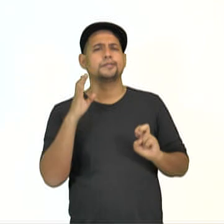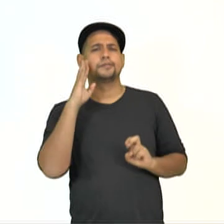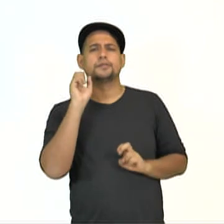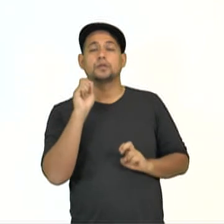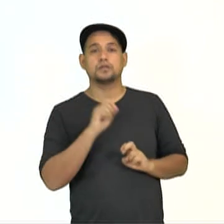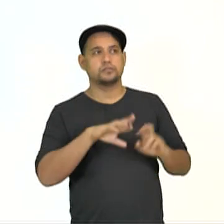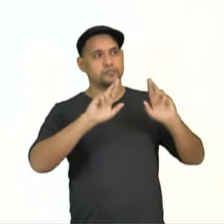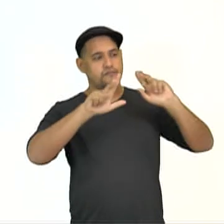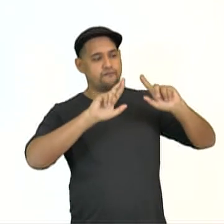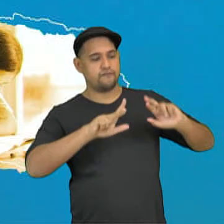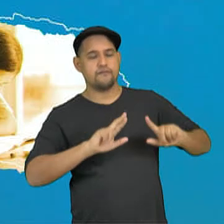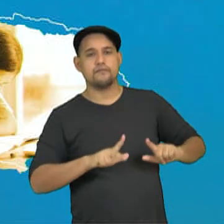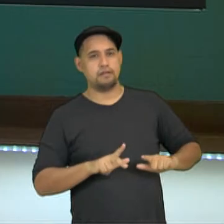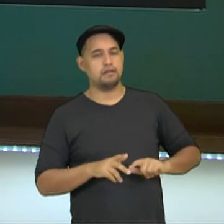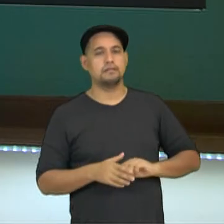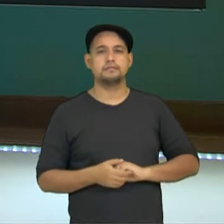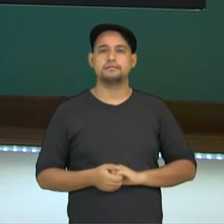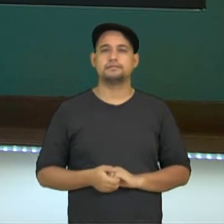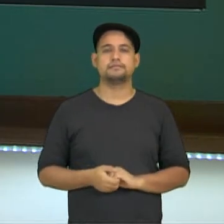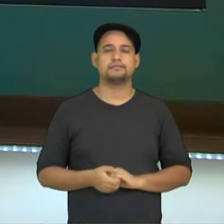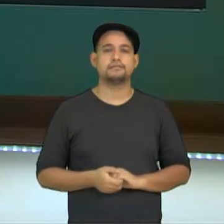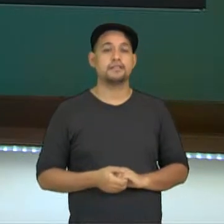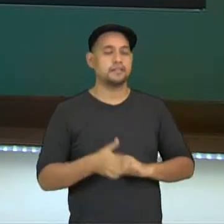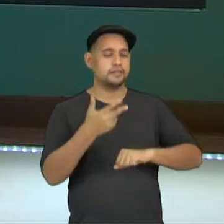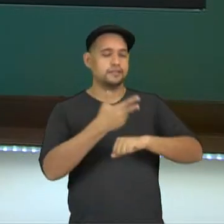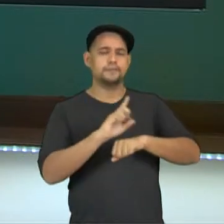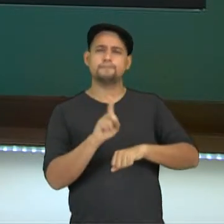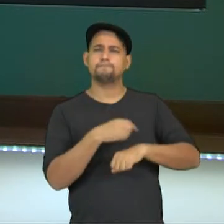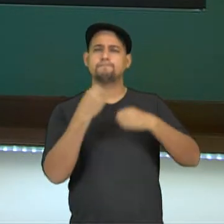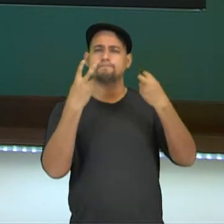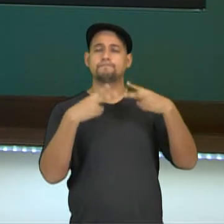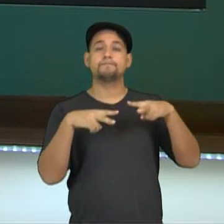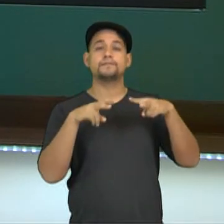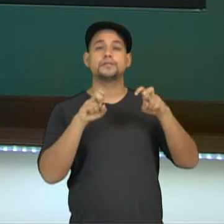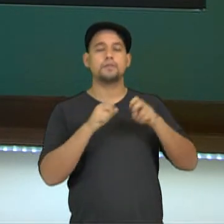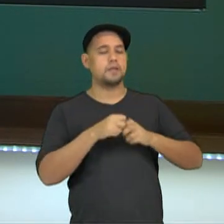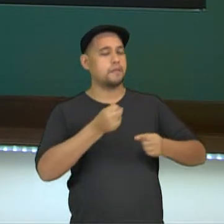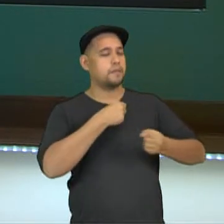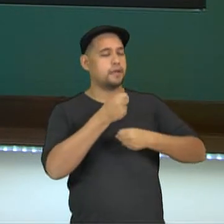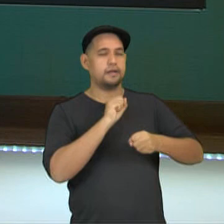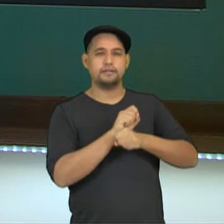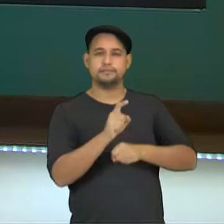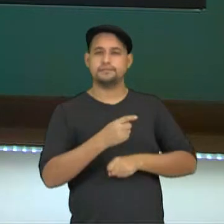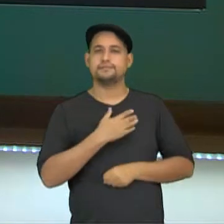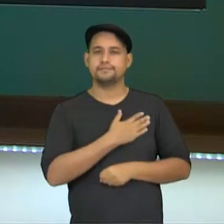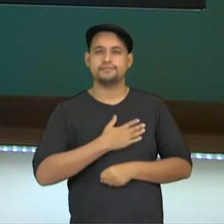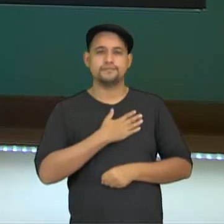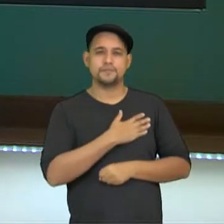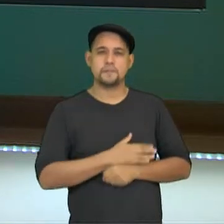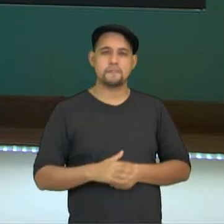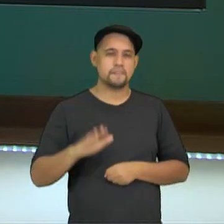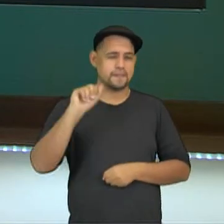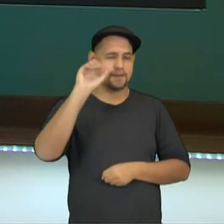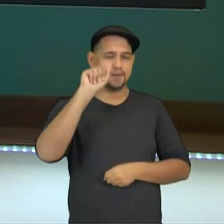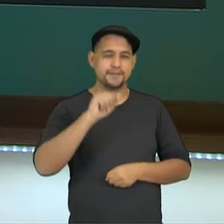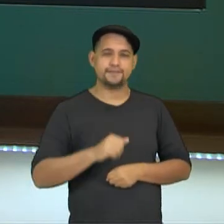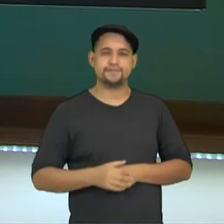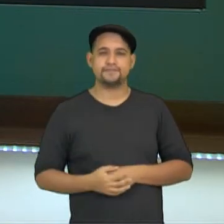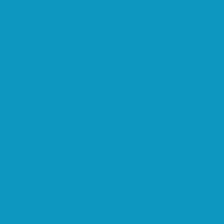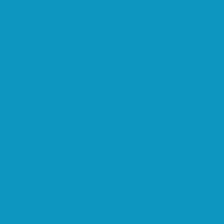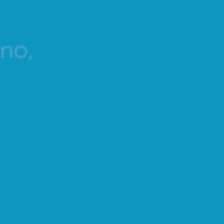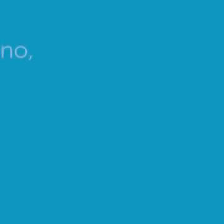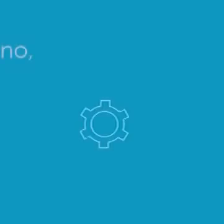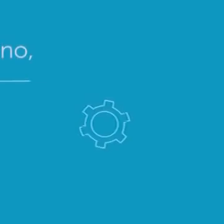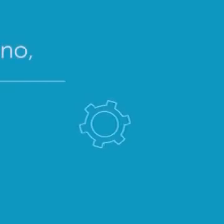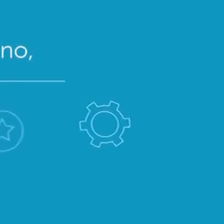possibilitando diferenciá-los. Neste vídeo nós falamos sobre a reportagem. Eu espero que vocês tenham gostado. Até breve.